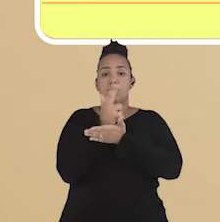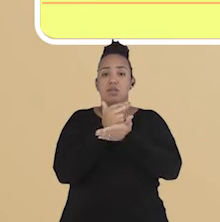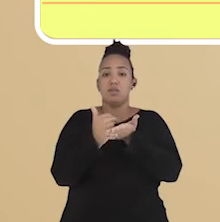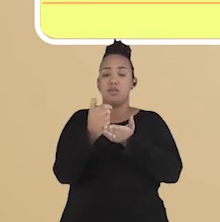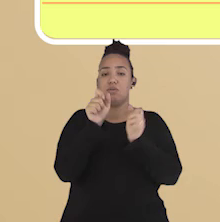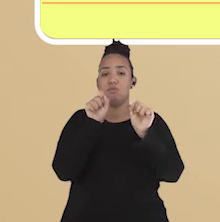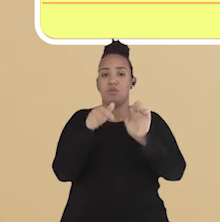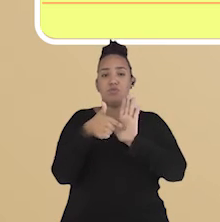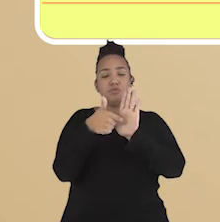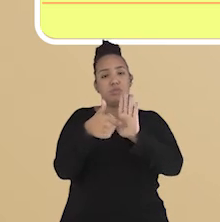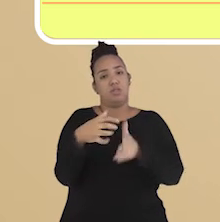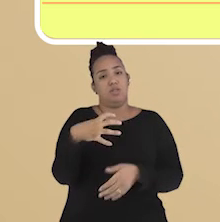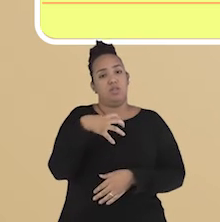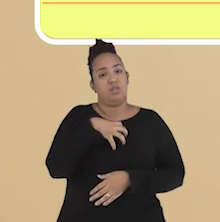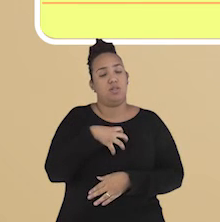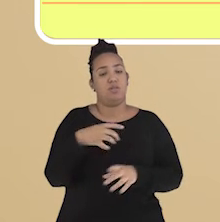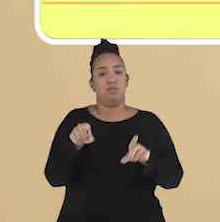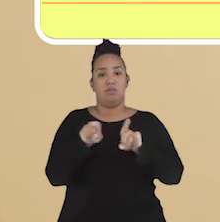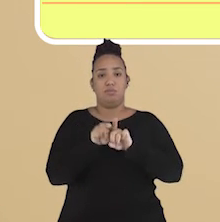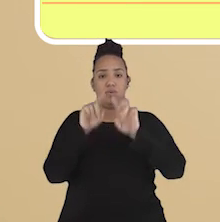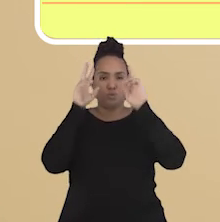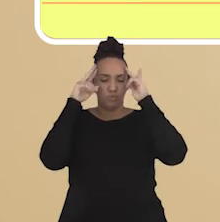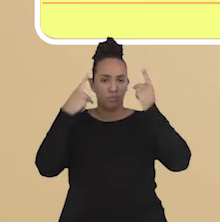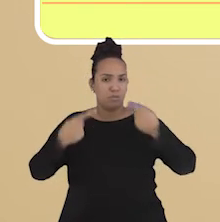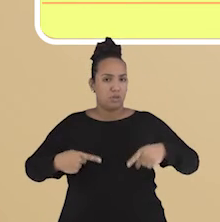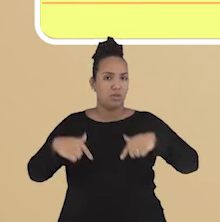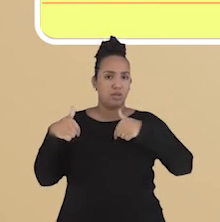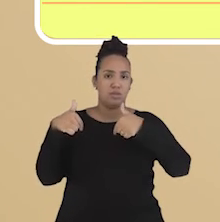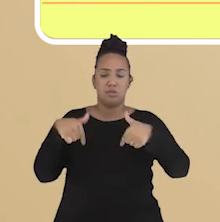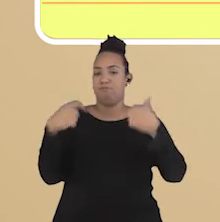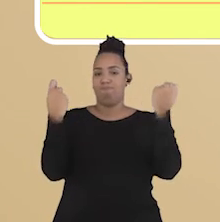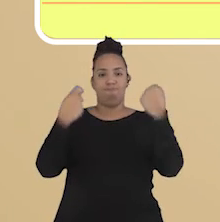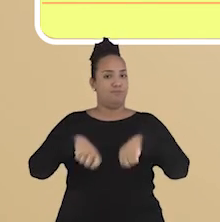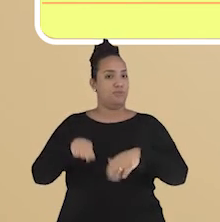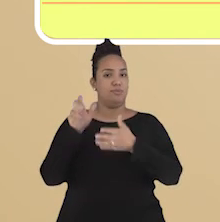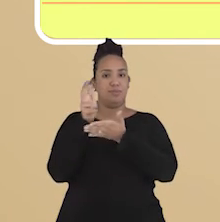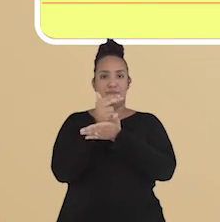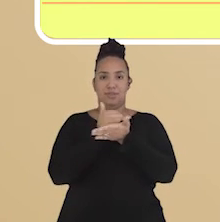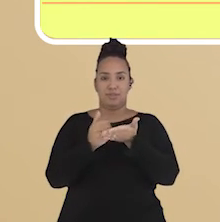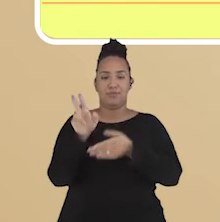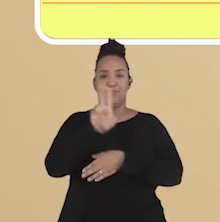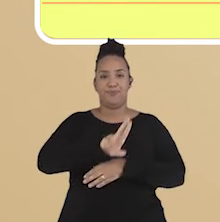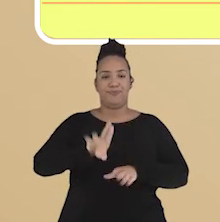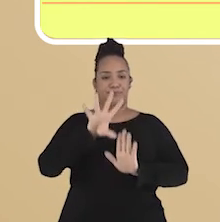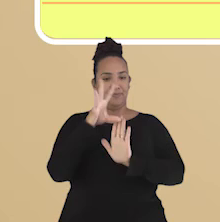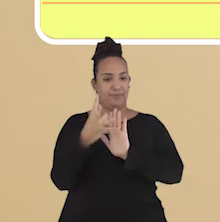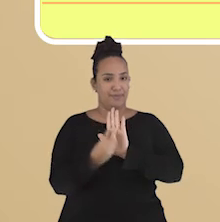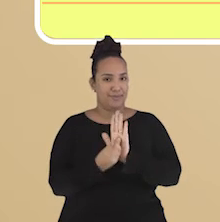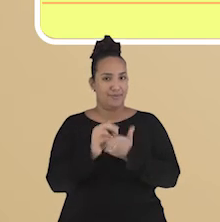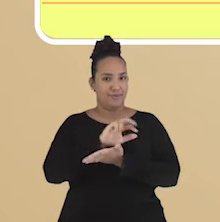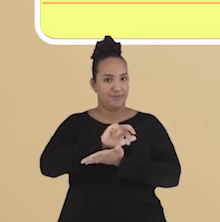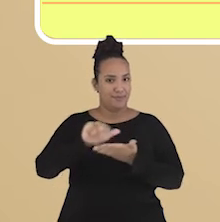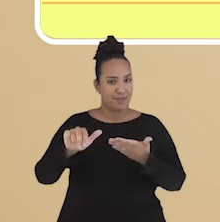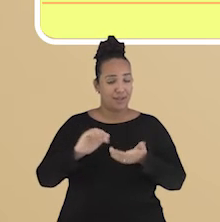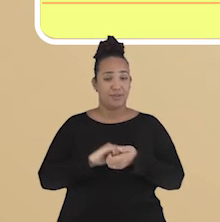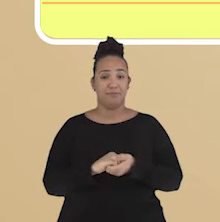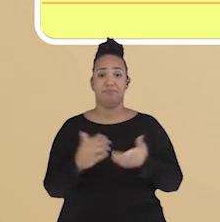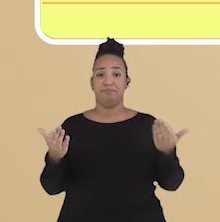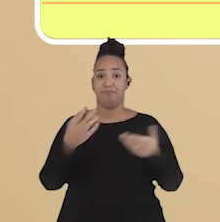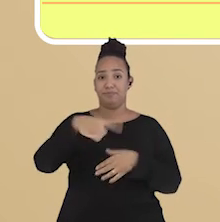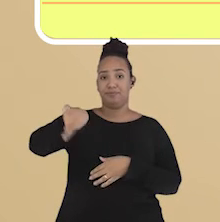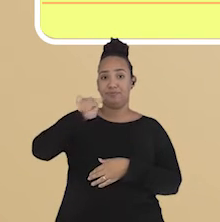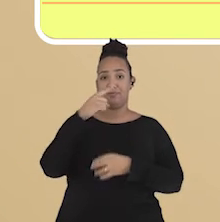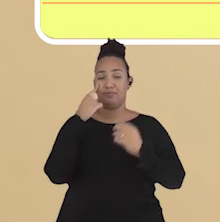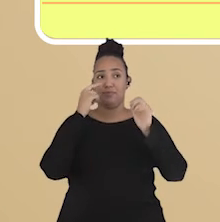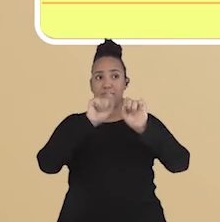se expressar, para representar sentimentos, atividades do homem, sem usar a escrita, por meio dos pictogramas. Agora,